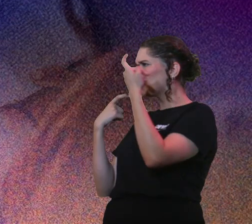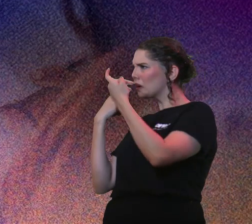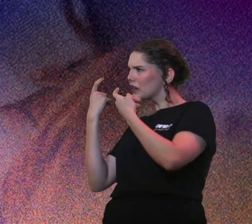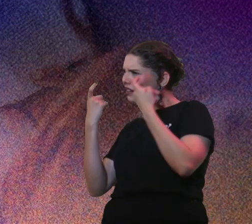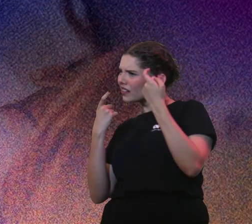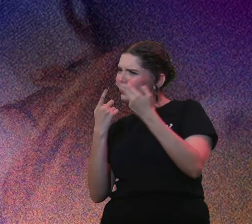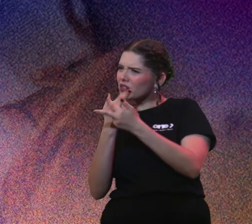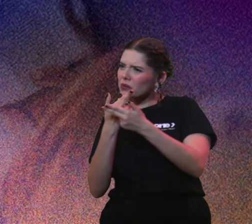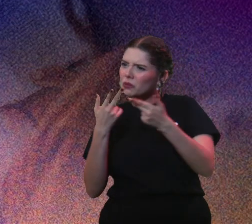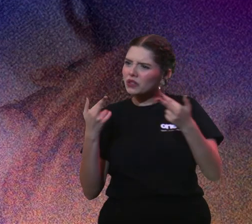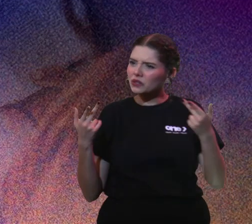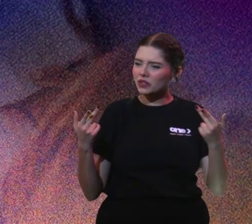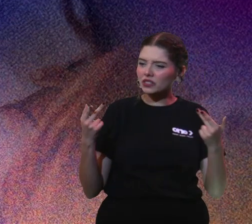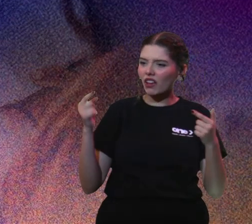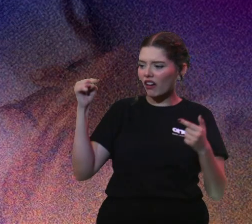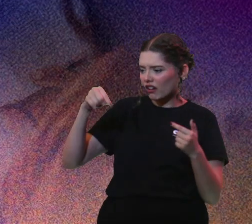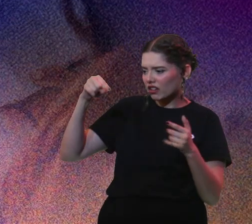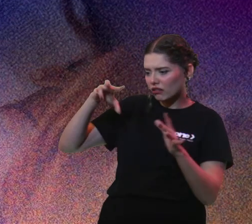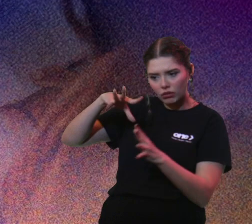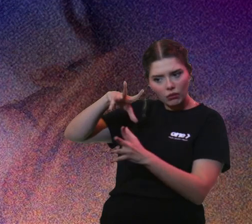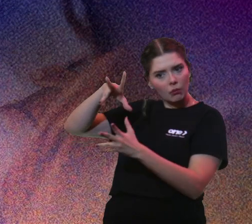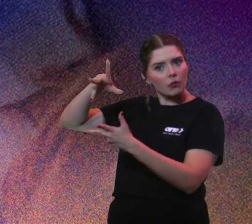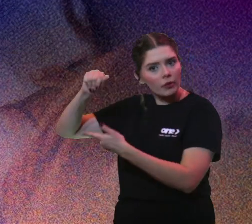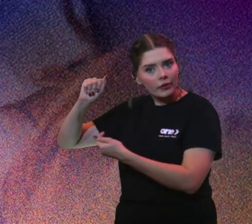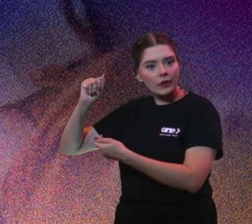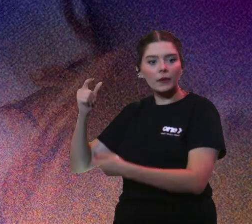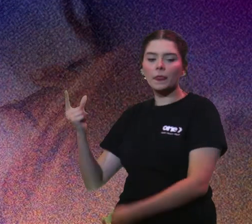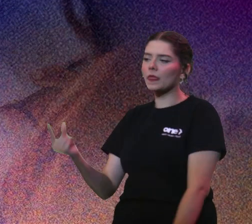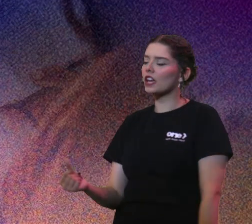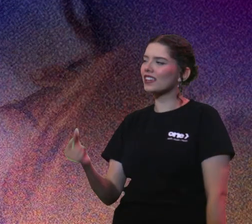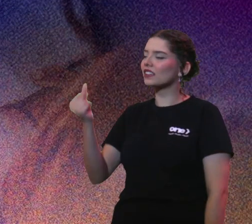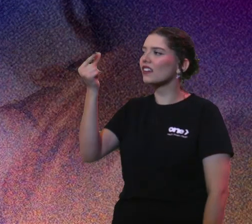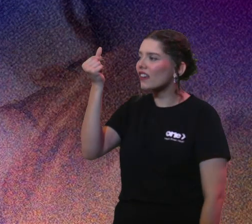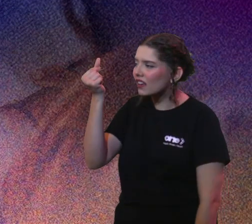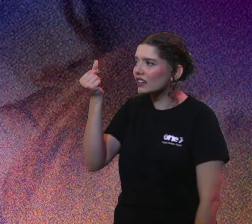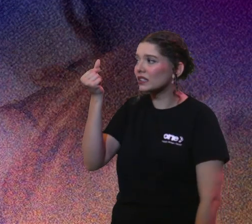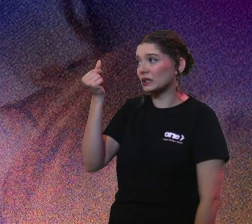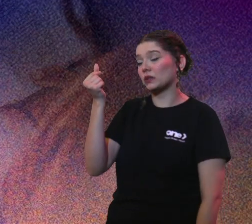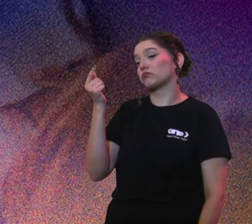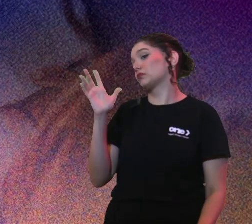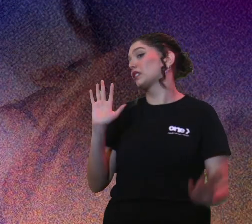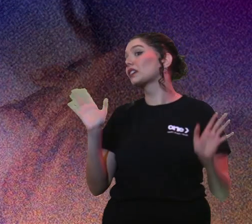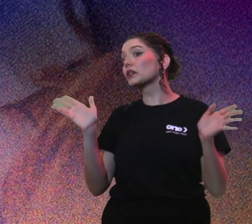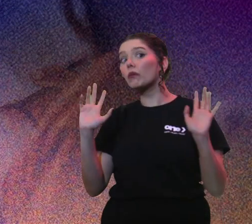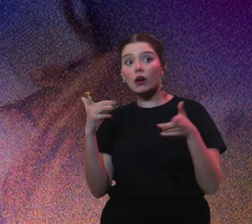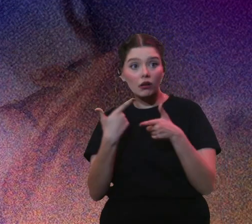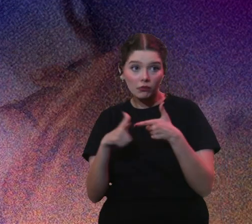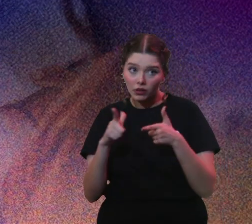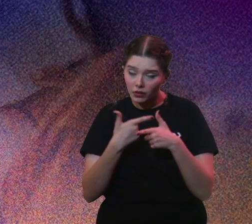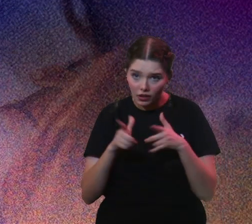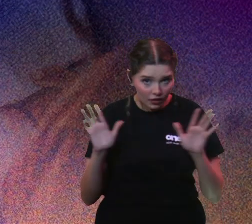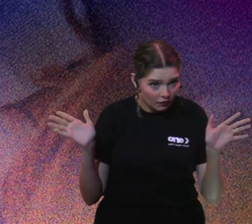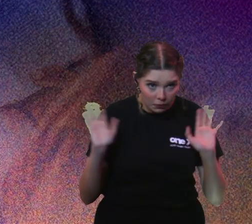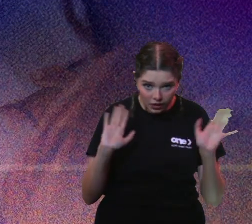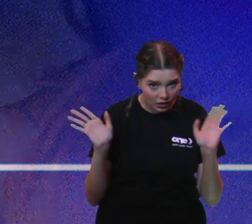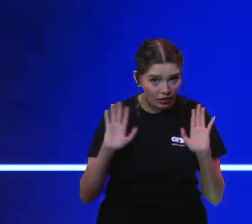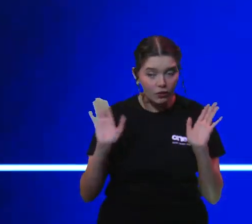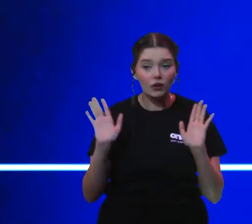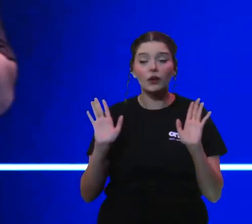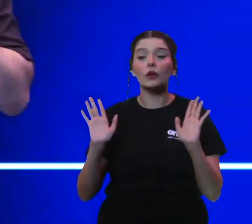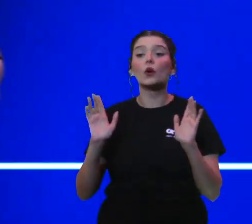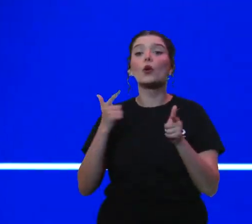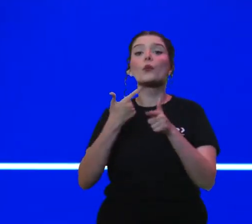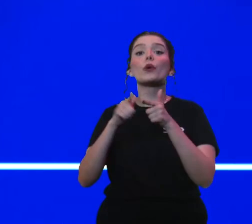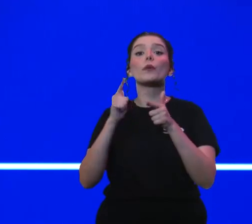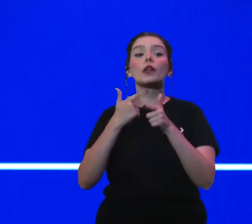com coisas materiais. Vocês estão enriquecendo muito, o que não é um problema enriquecer, não é essa a questão, mas a questão